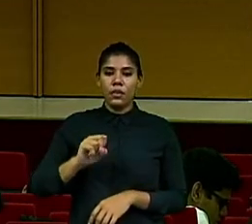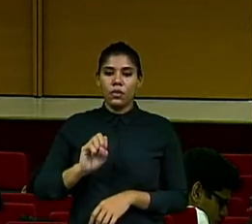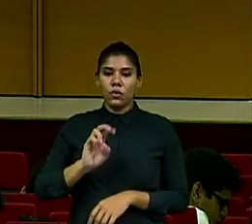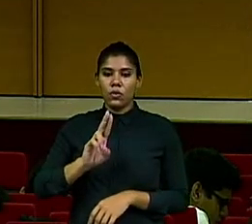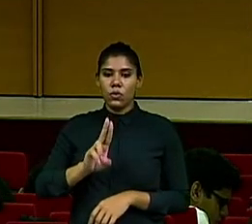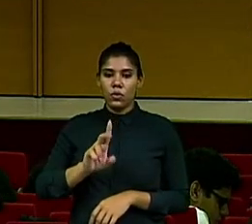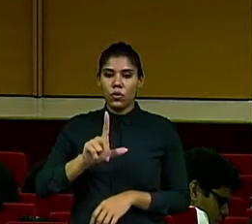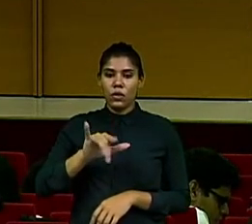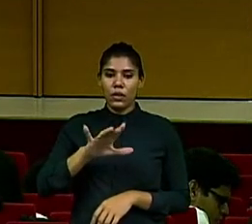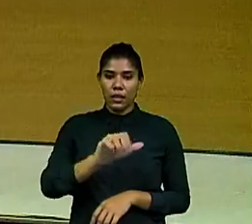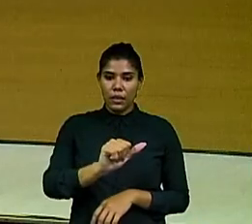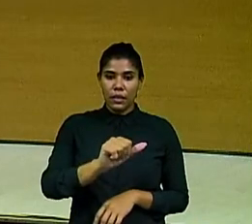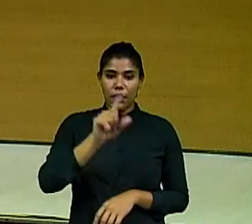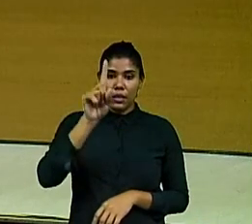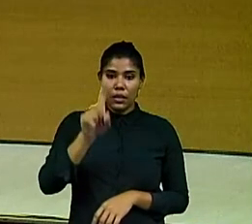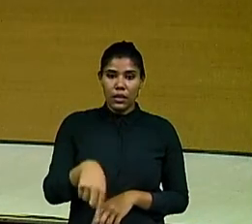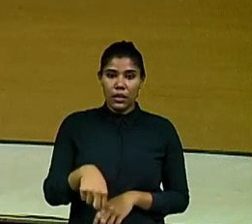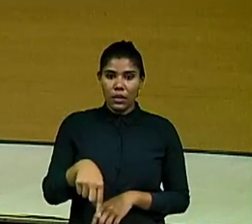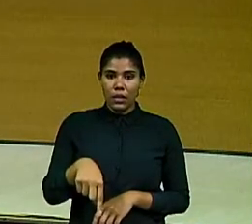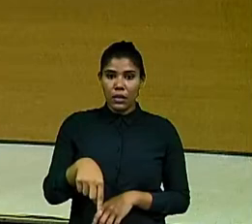Direta do pâncreas